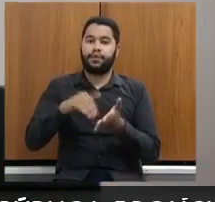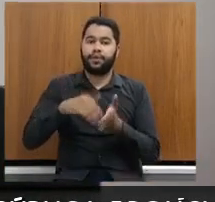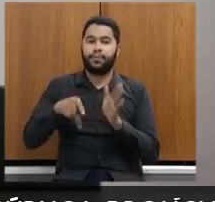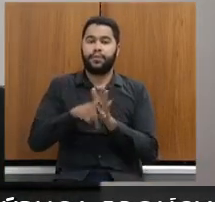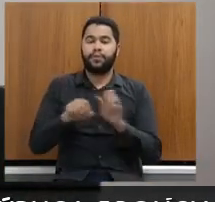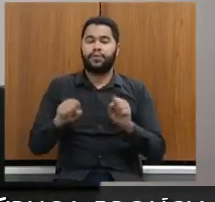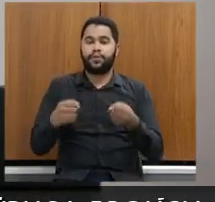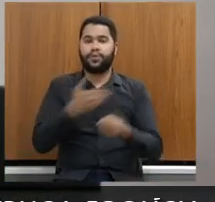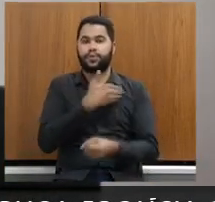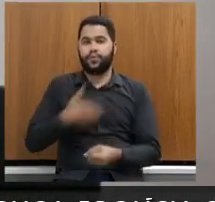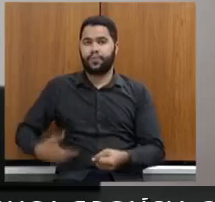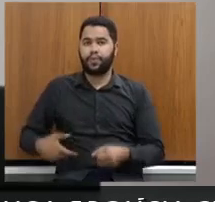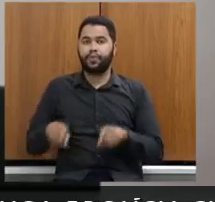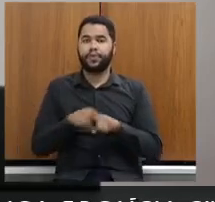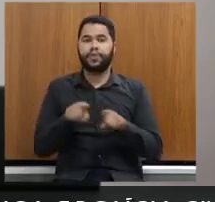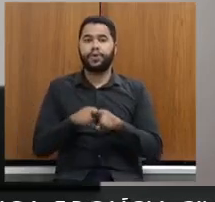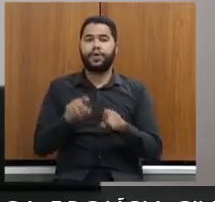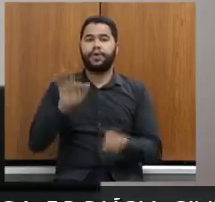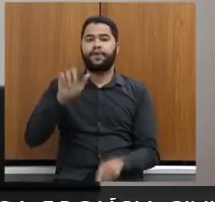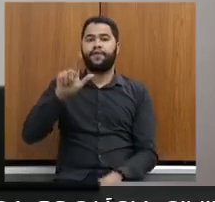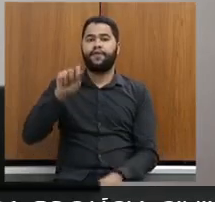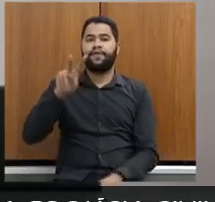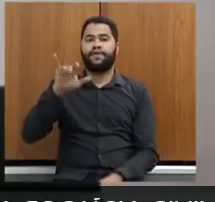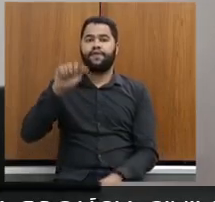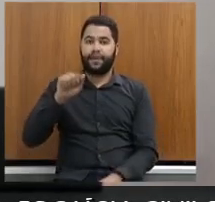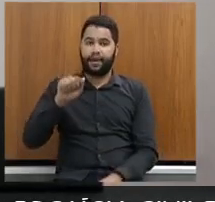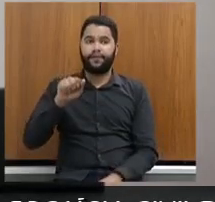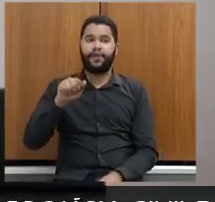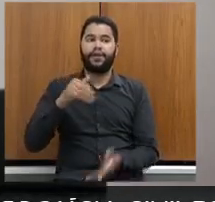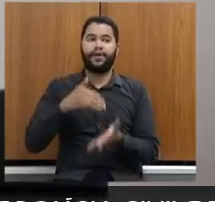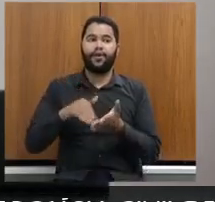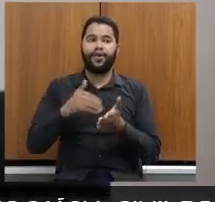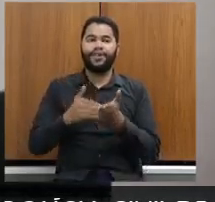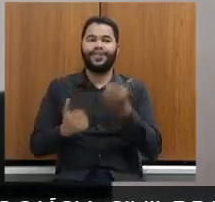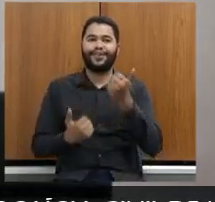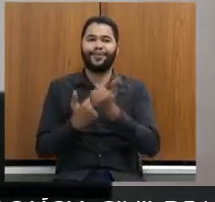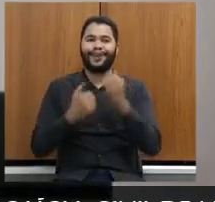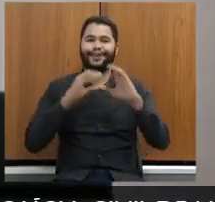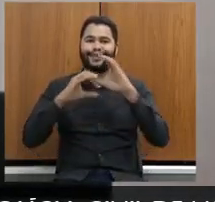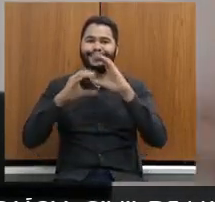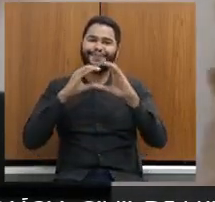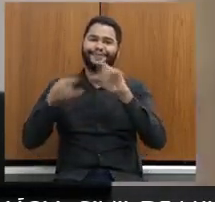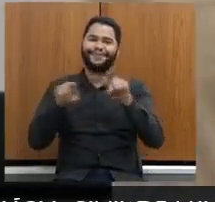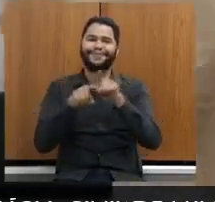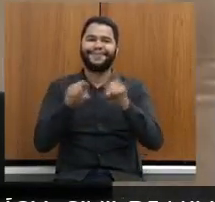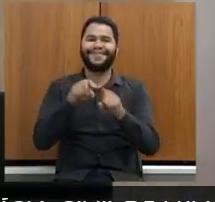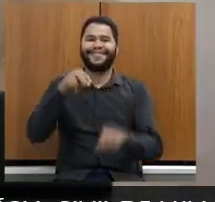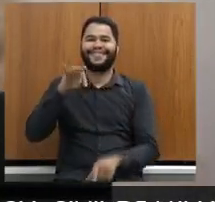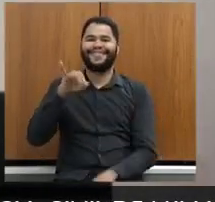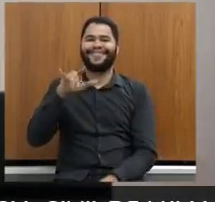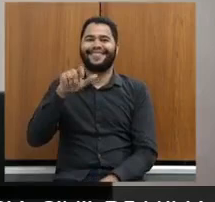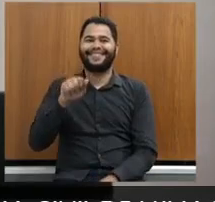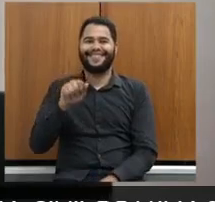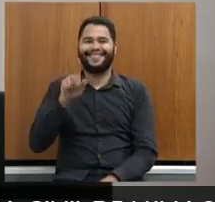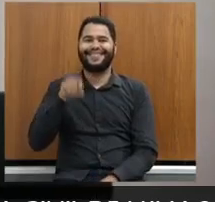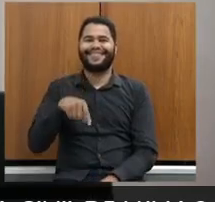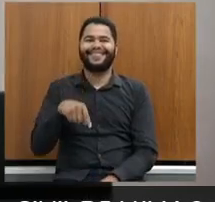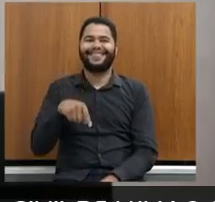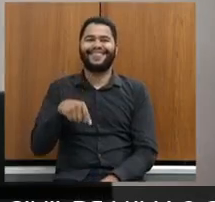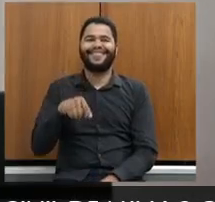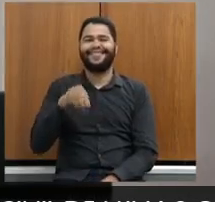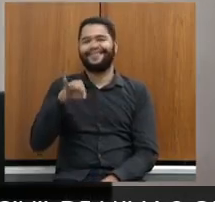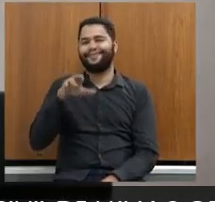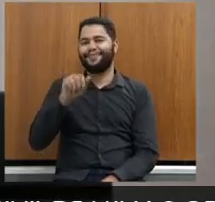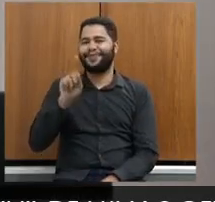de justiça e segurança pública da senhora Flávia Santana Santos assessora de comunicação da senhora Nathalia Bertollo